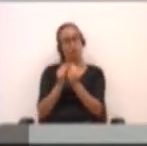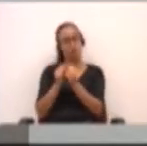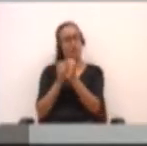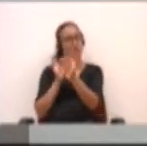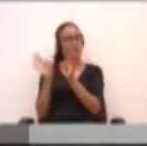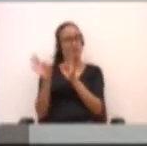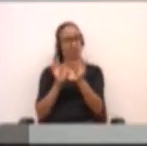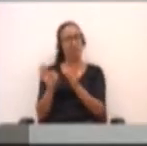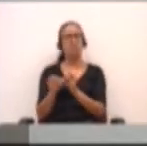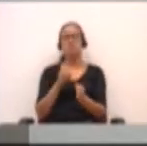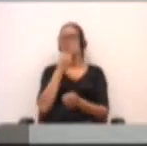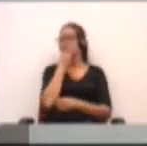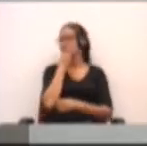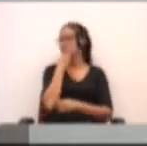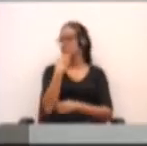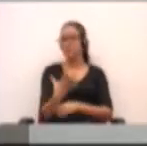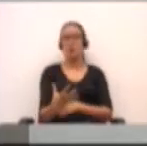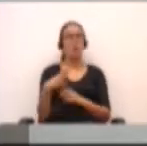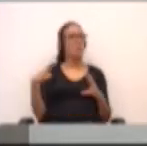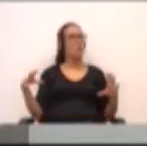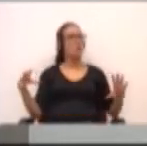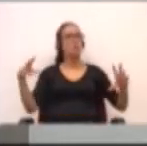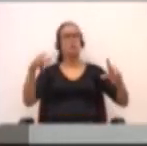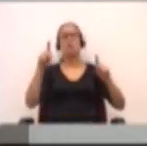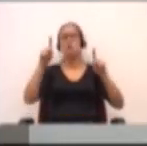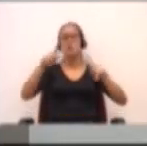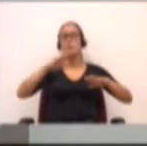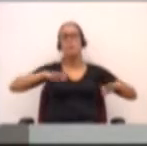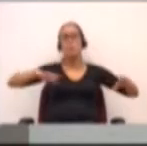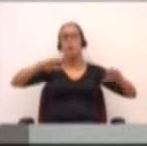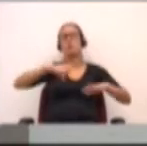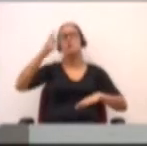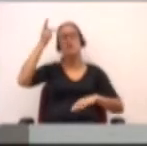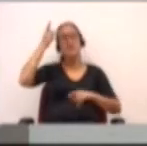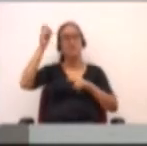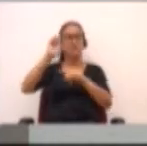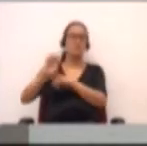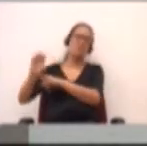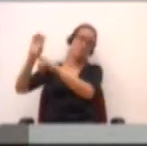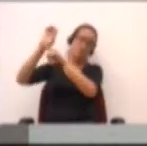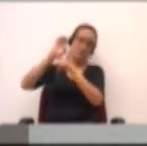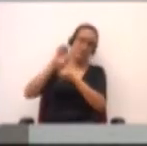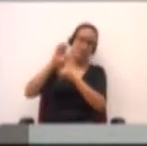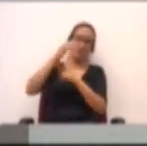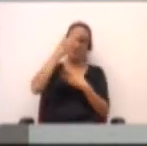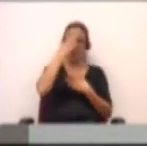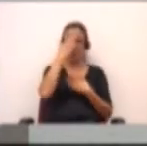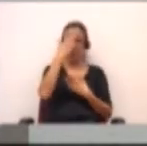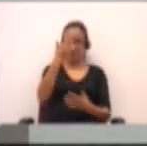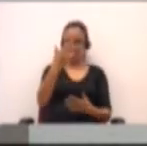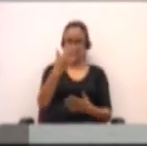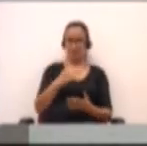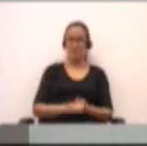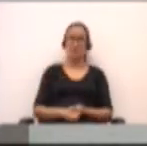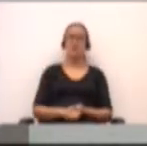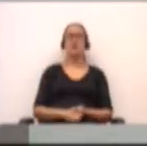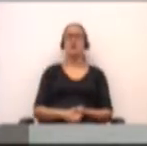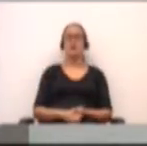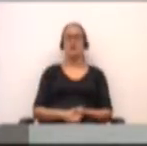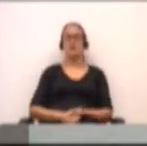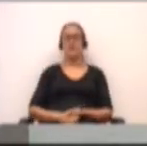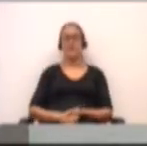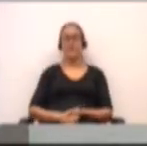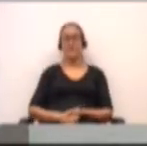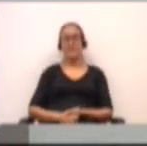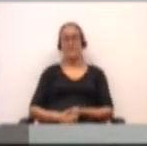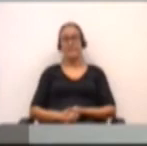projeto que vai fazer muito bem para toda a população do estado de São Paulo, onde vai tendo esse trajeto de trem. Muito obrigado por essa participação junto